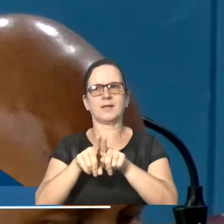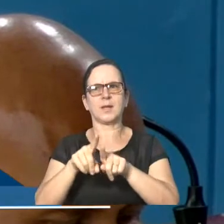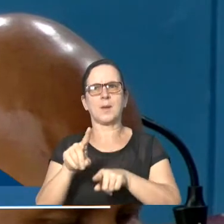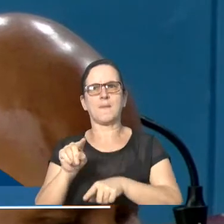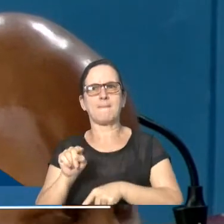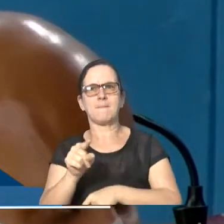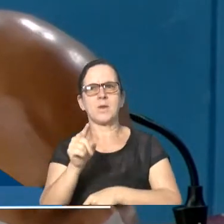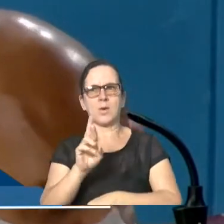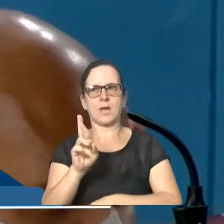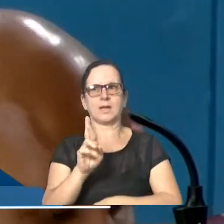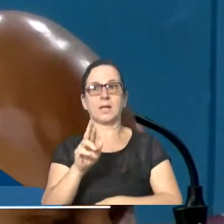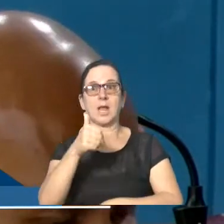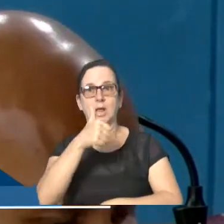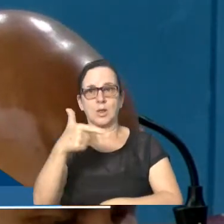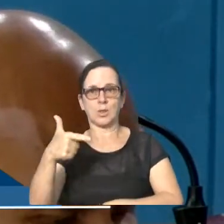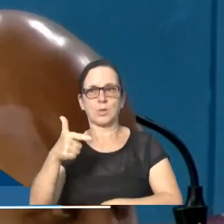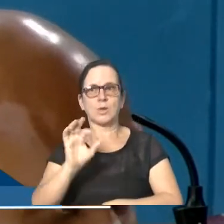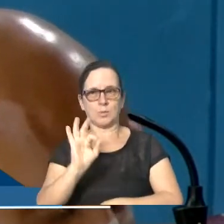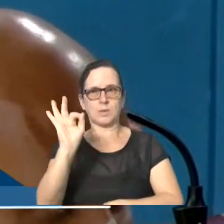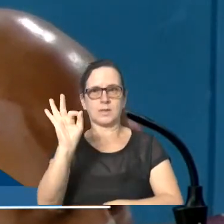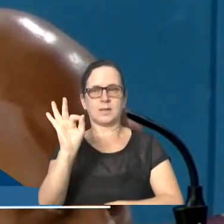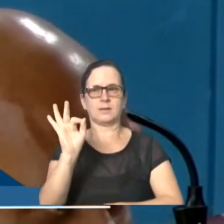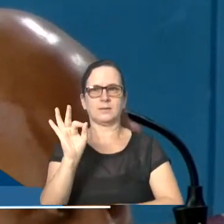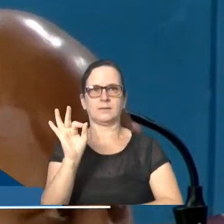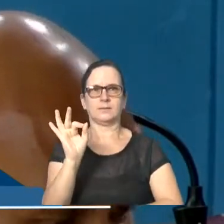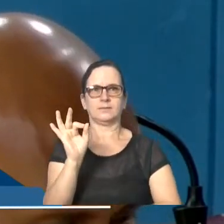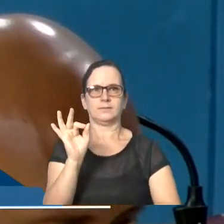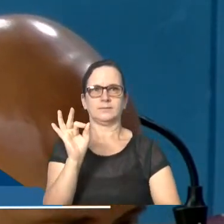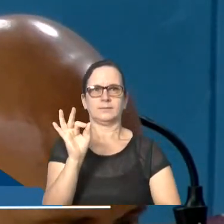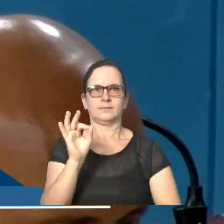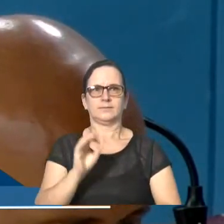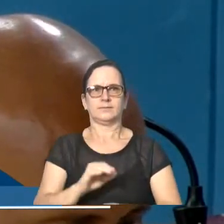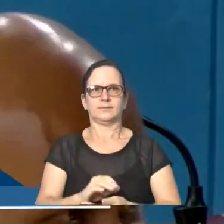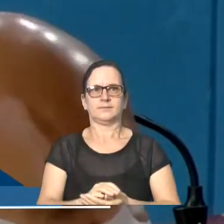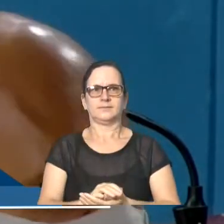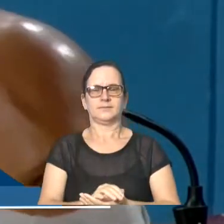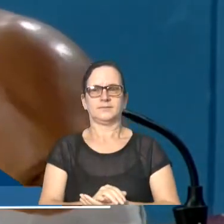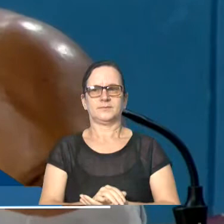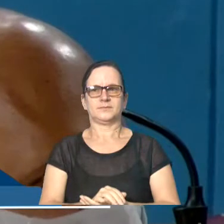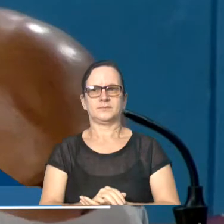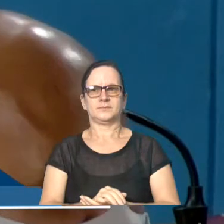R$1.000 para ele. Não, 12%. Não, 12. Não queira ganhar a aposta, não.